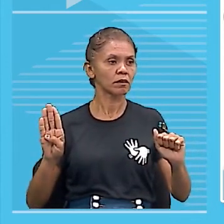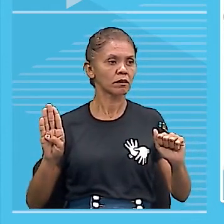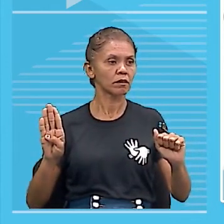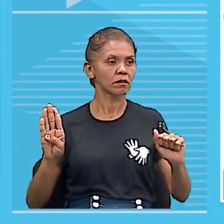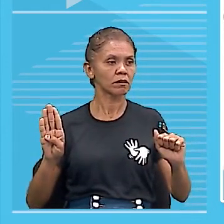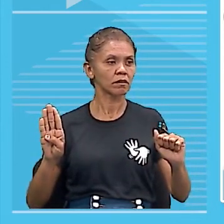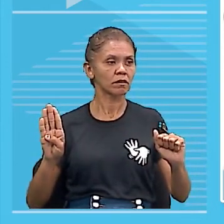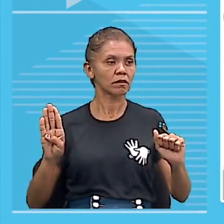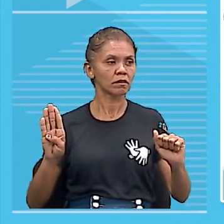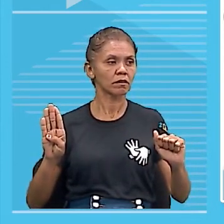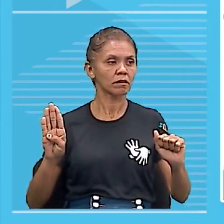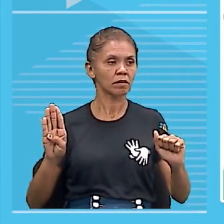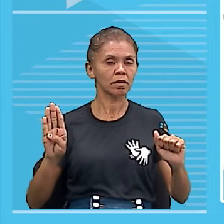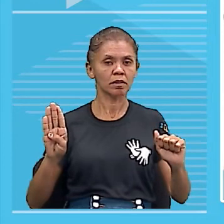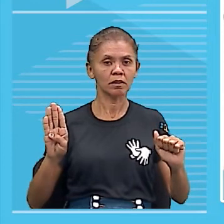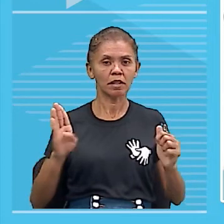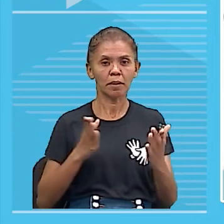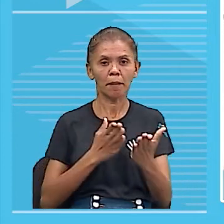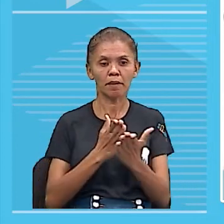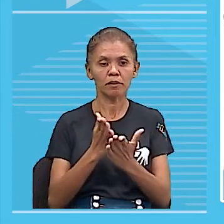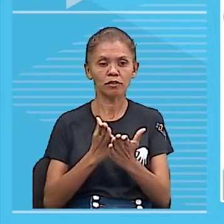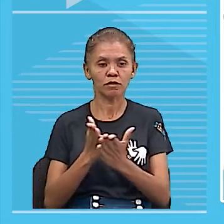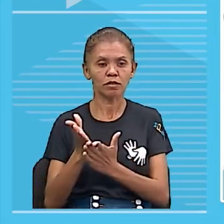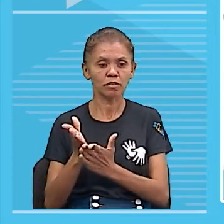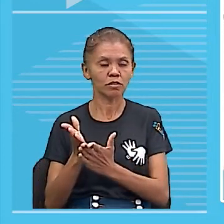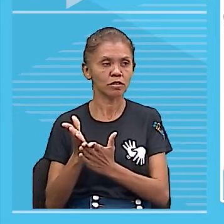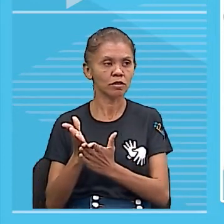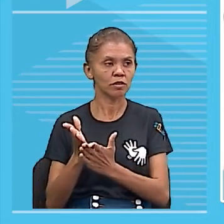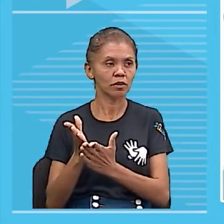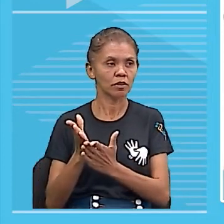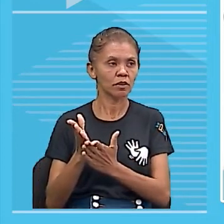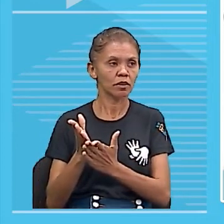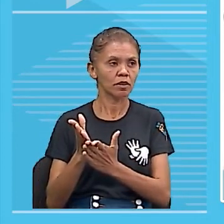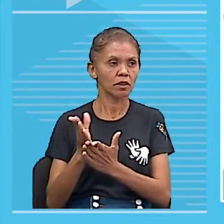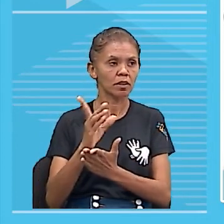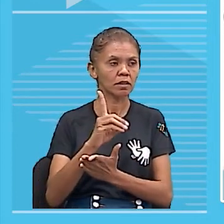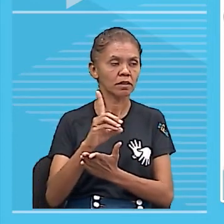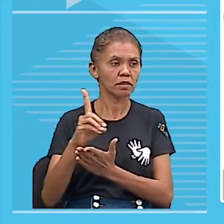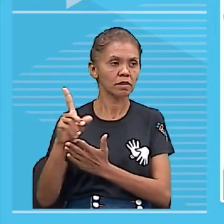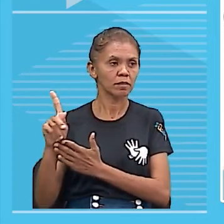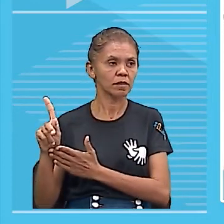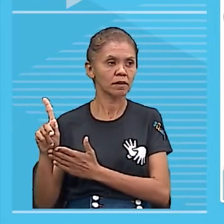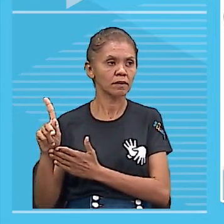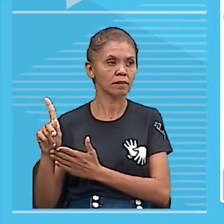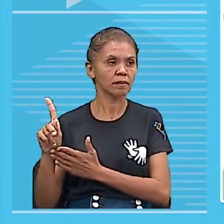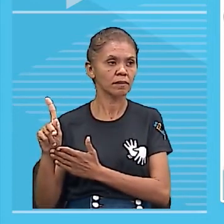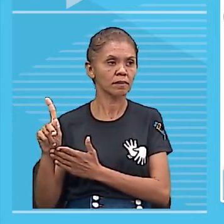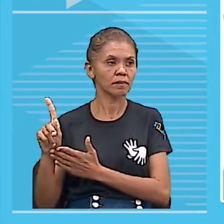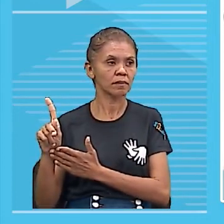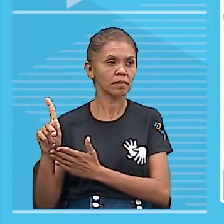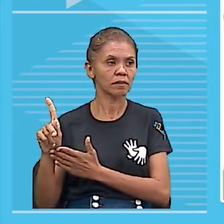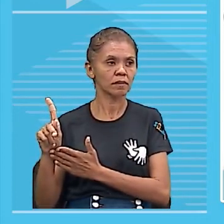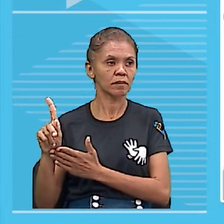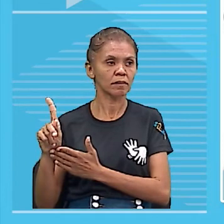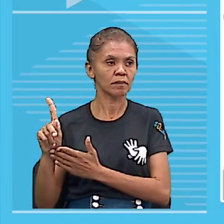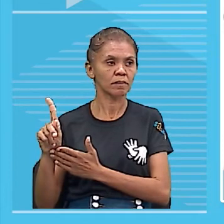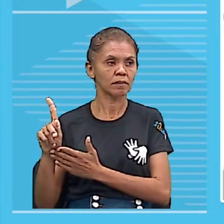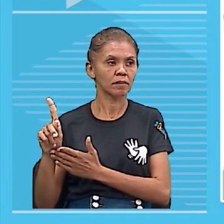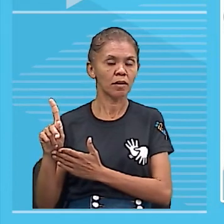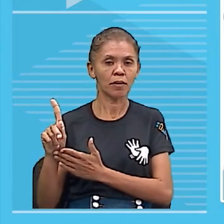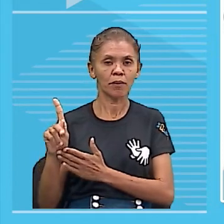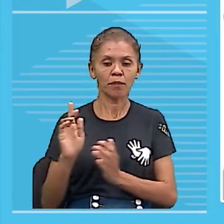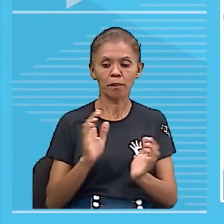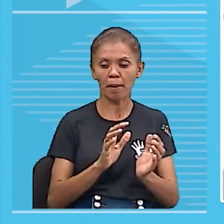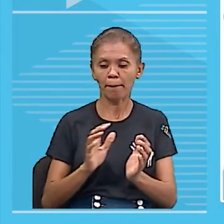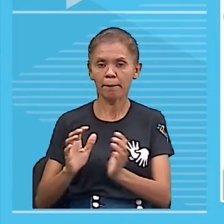Qual a diferença de potencial cada um eu pegava uma parcela